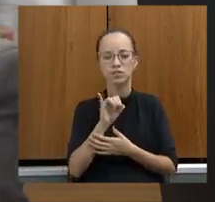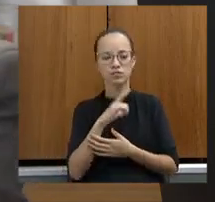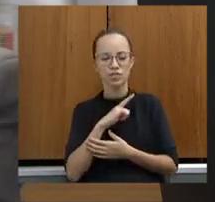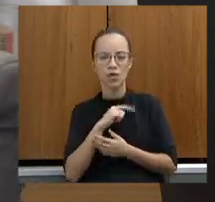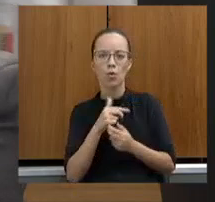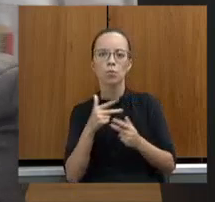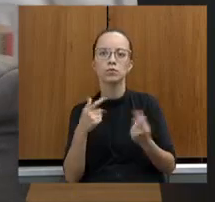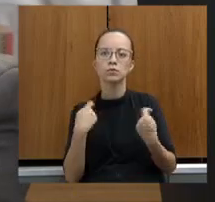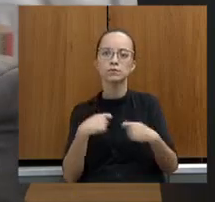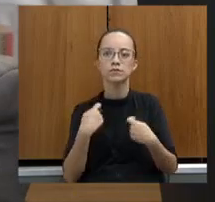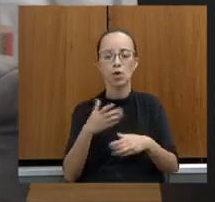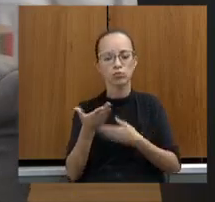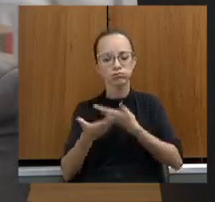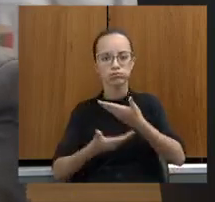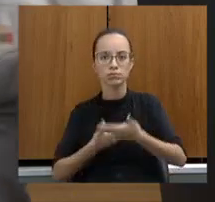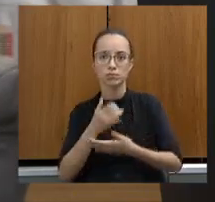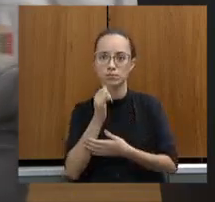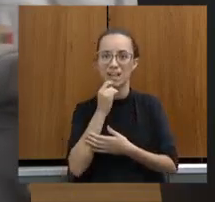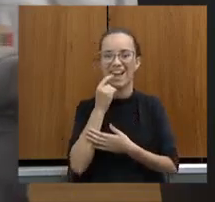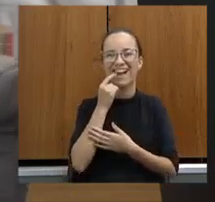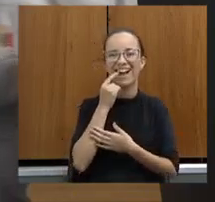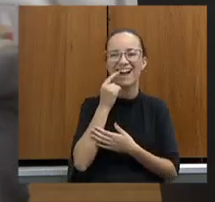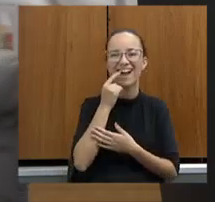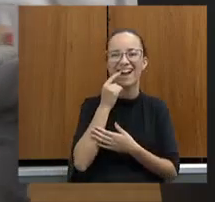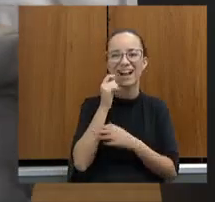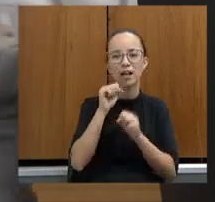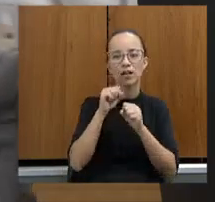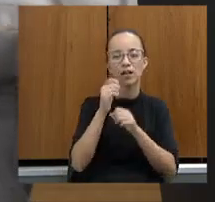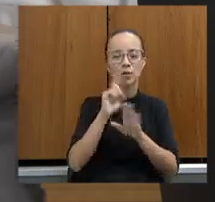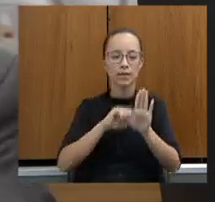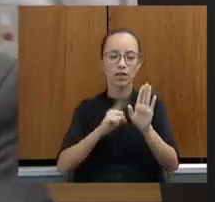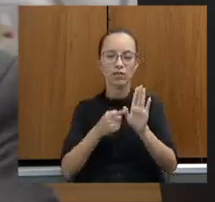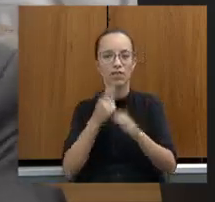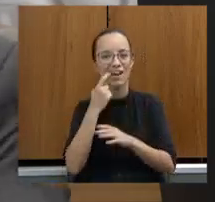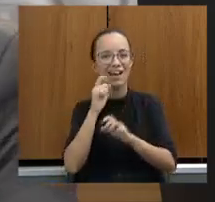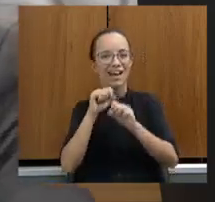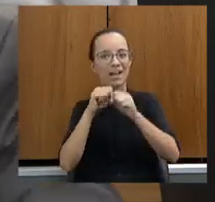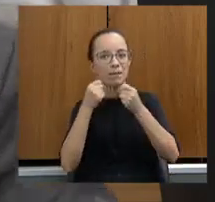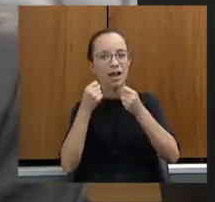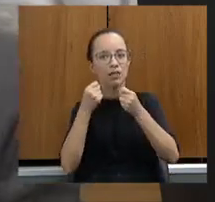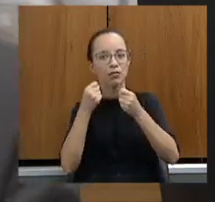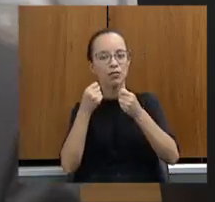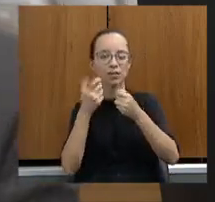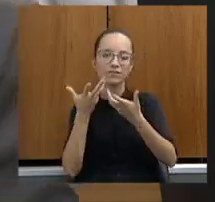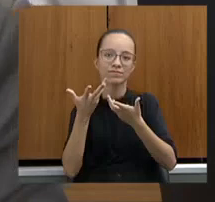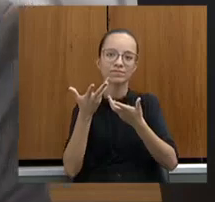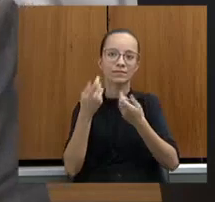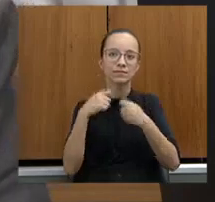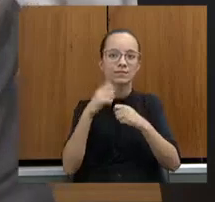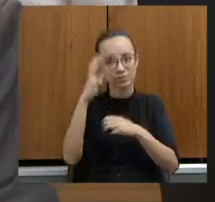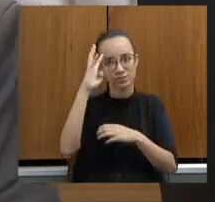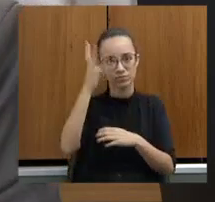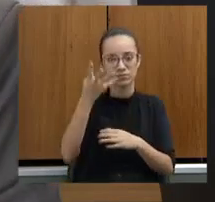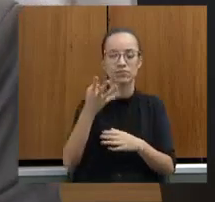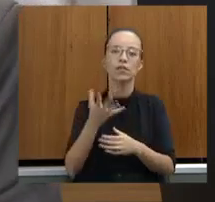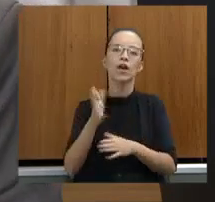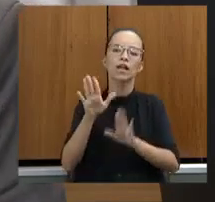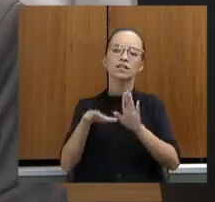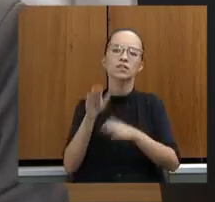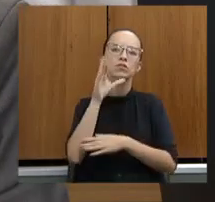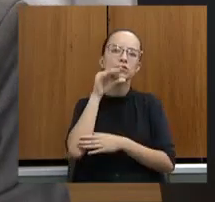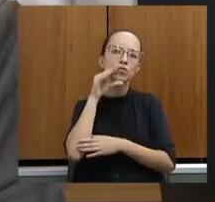que tinha um dente tá quebrado ela fica capenga ela não anda então tem hora que o servidor traz demandas para